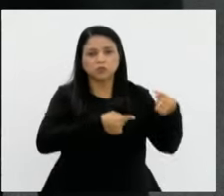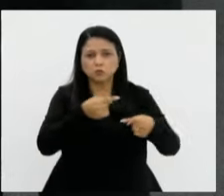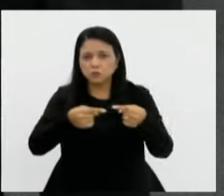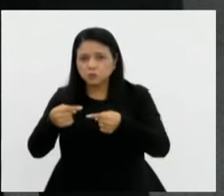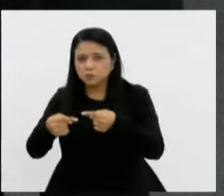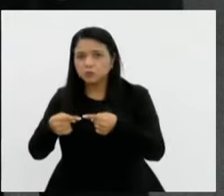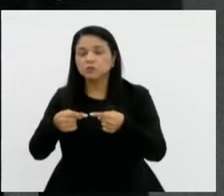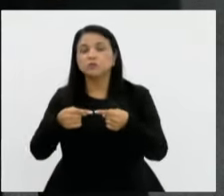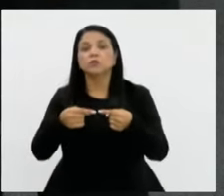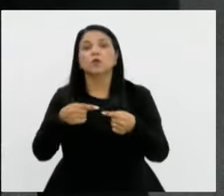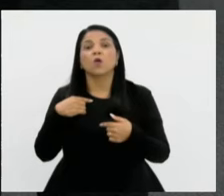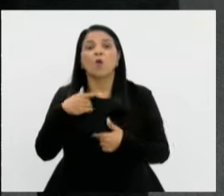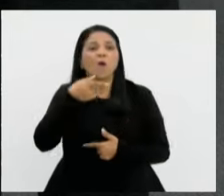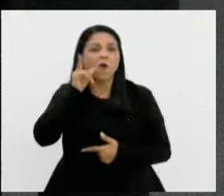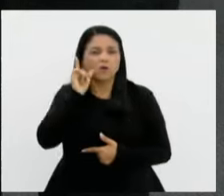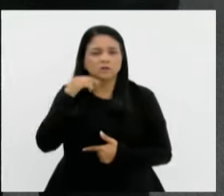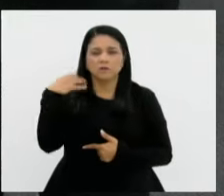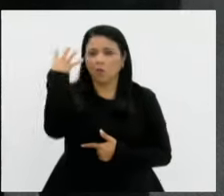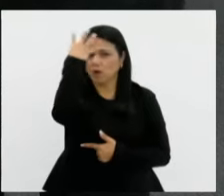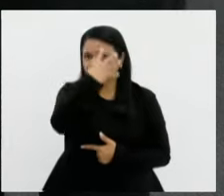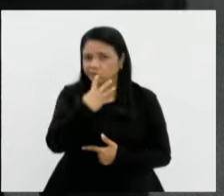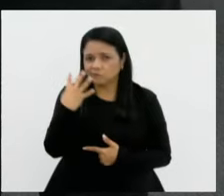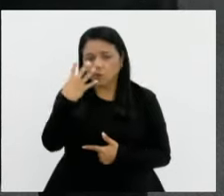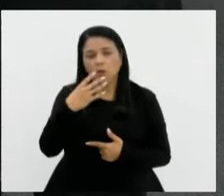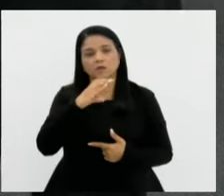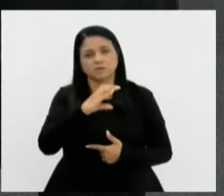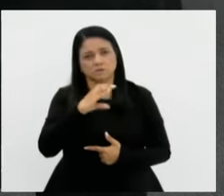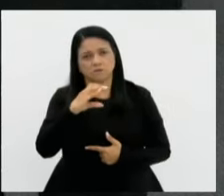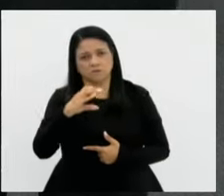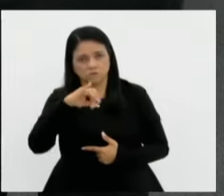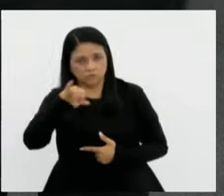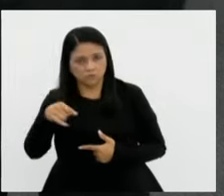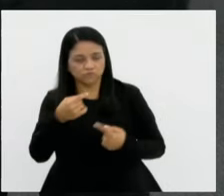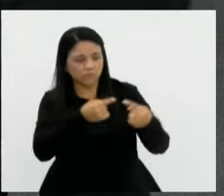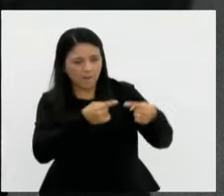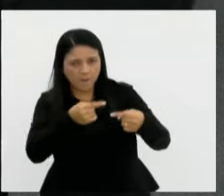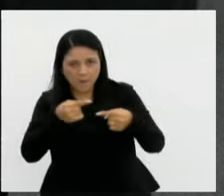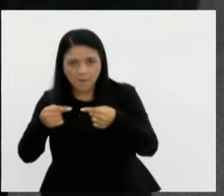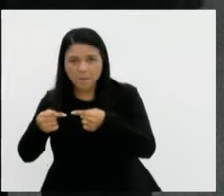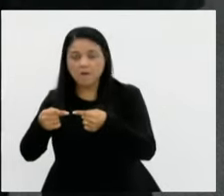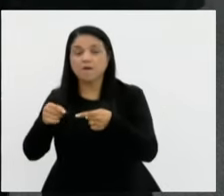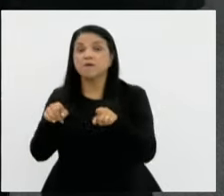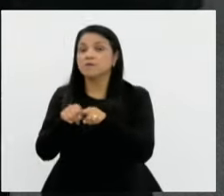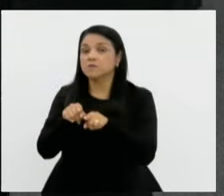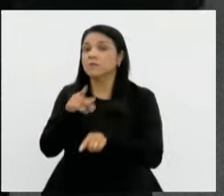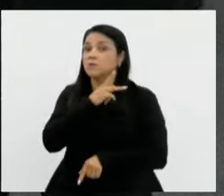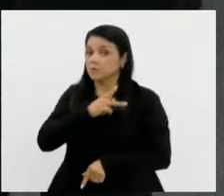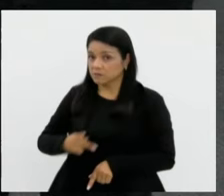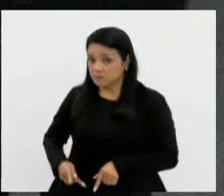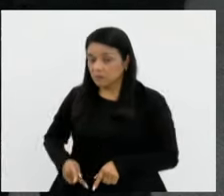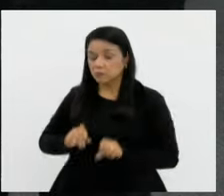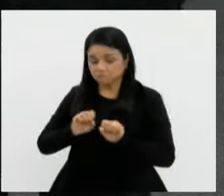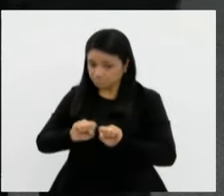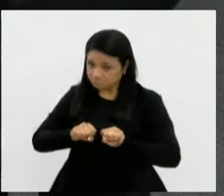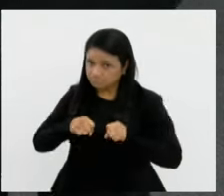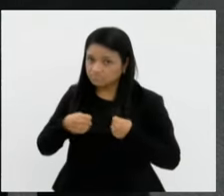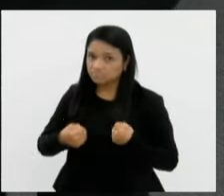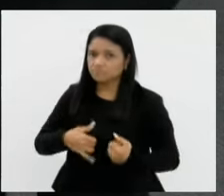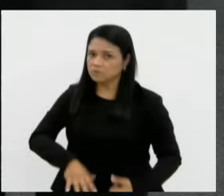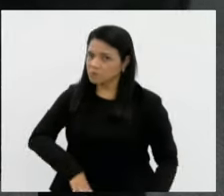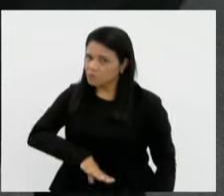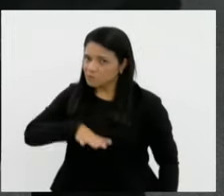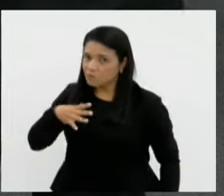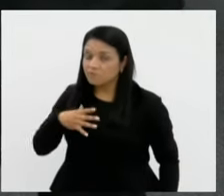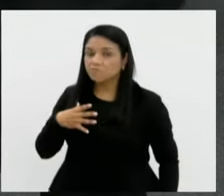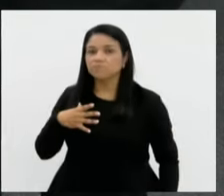fizemos ontem por 4 horas, a CCJ encarou o fato, e Vossa Excelência, de forma também muito objetiva, corajosa, sem